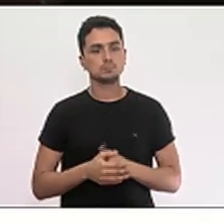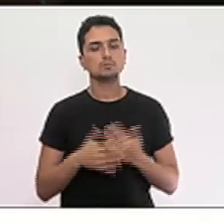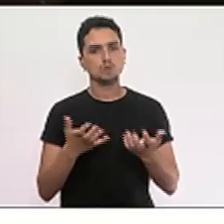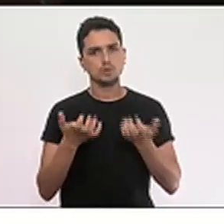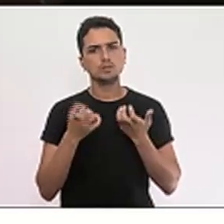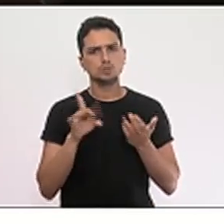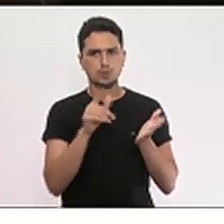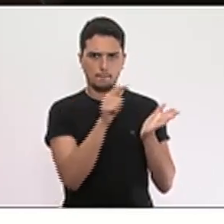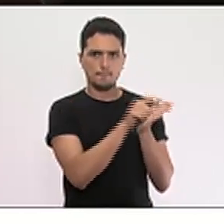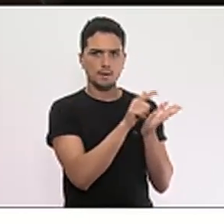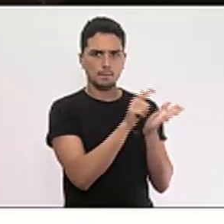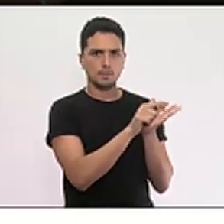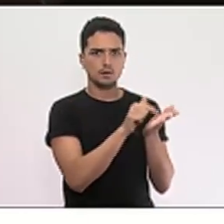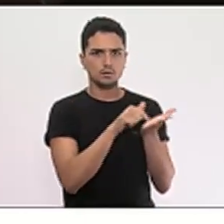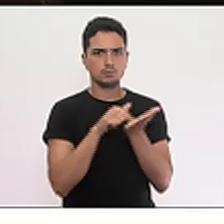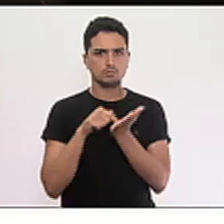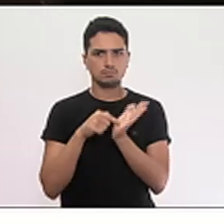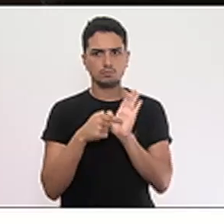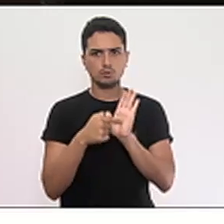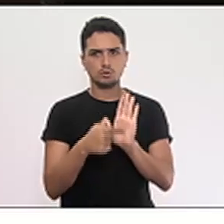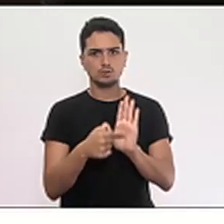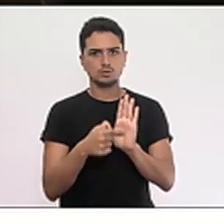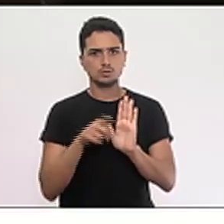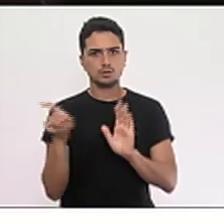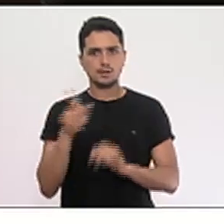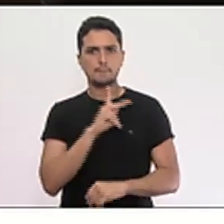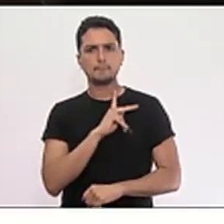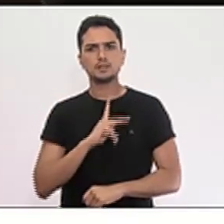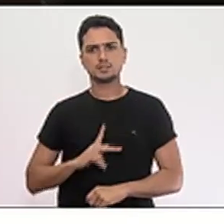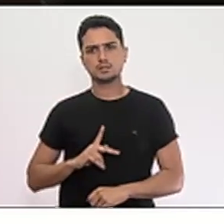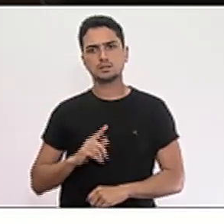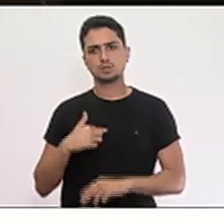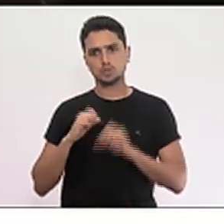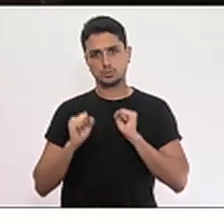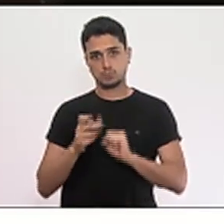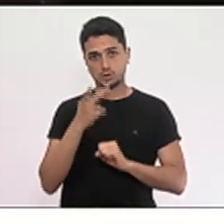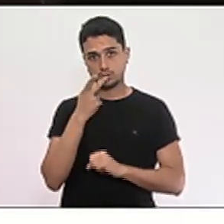poder dizer que eu confio